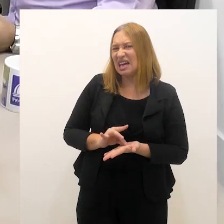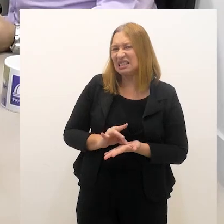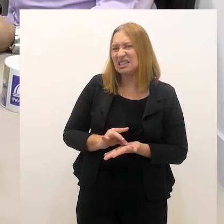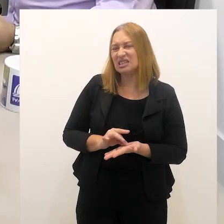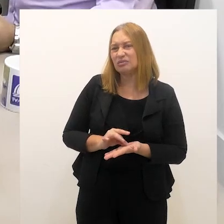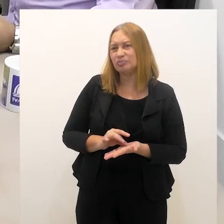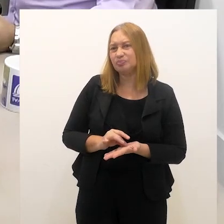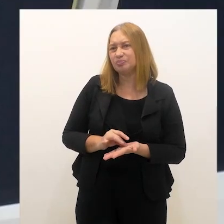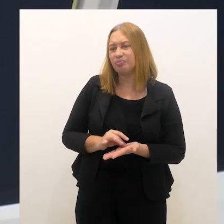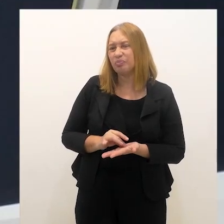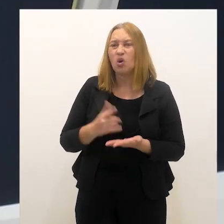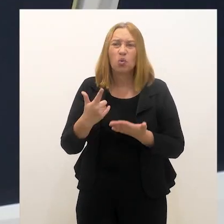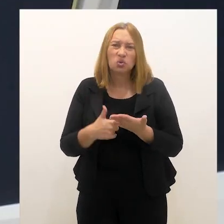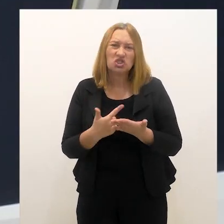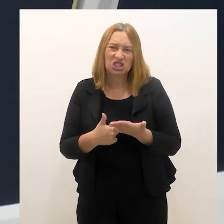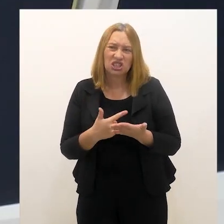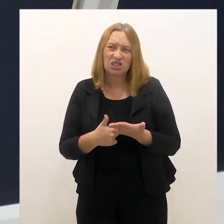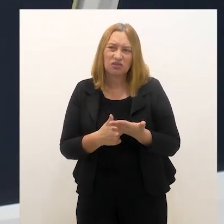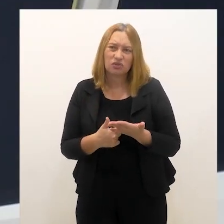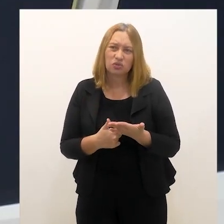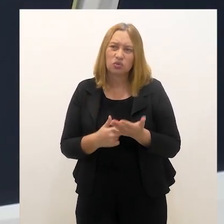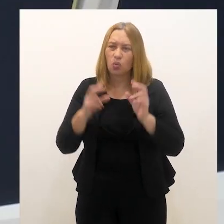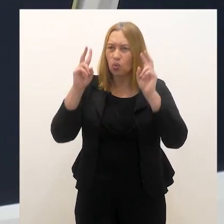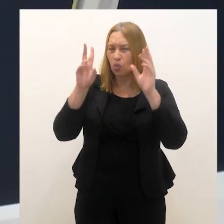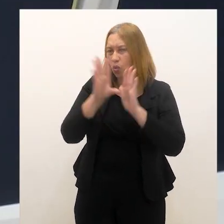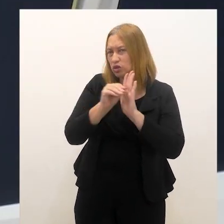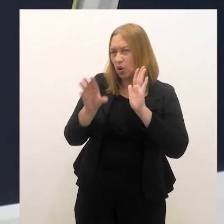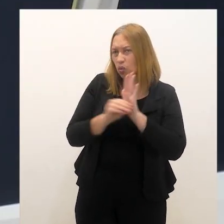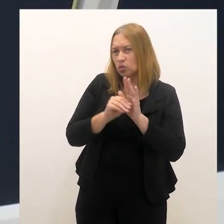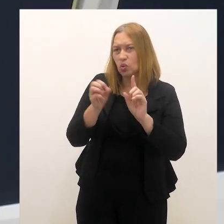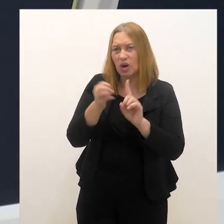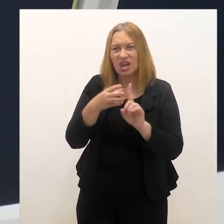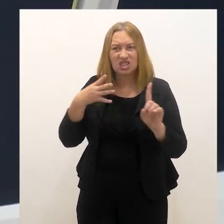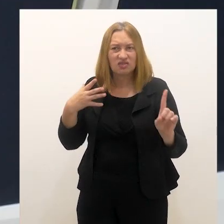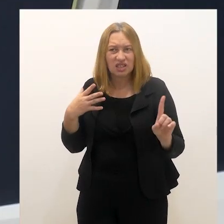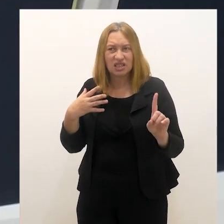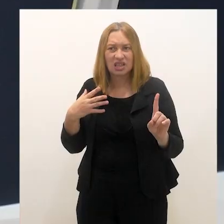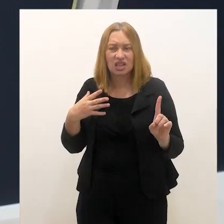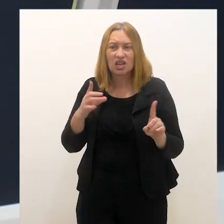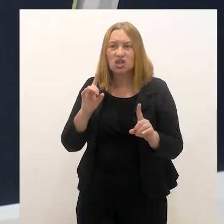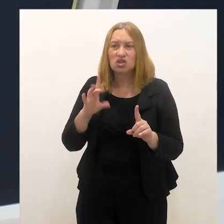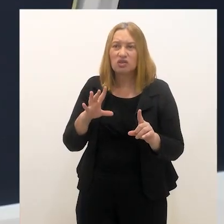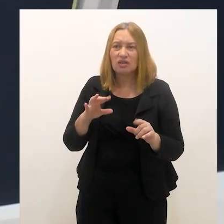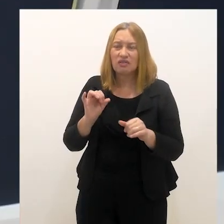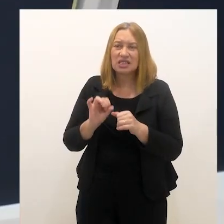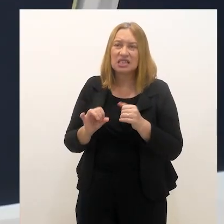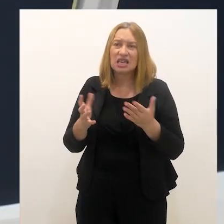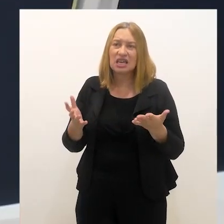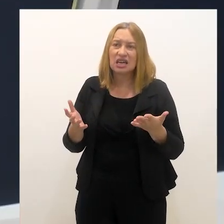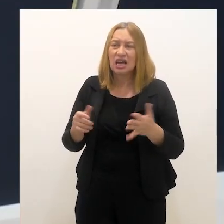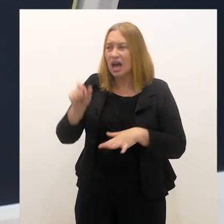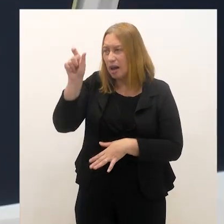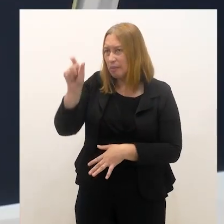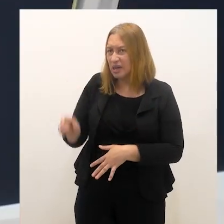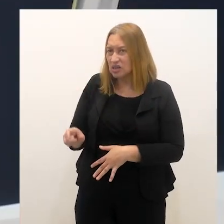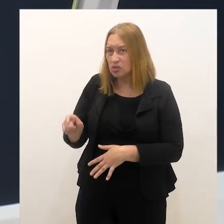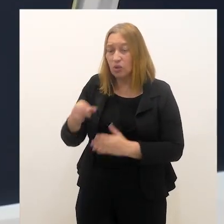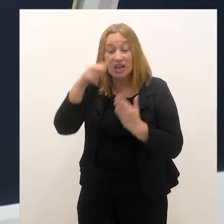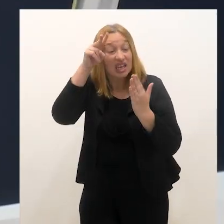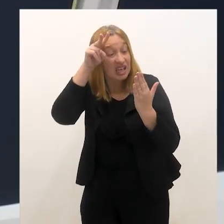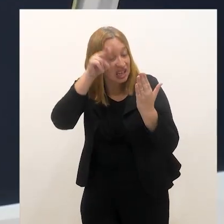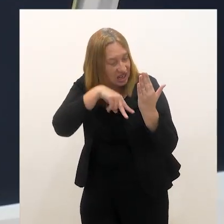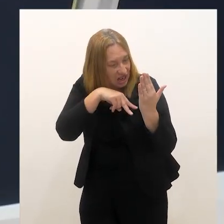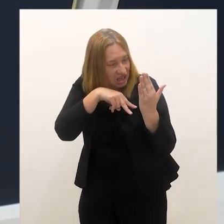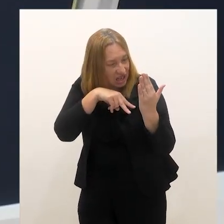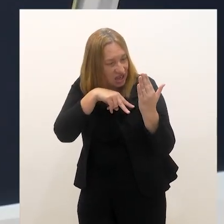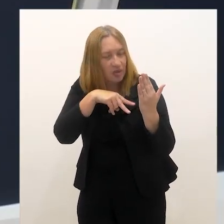verdade, os livros, né, com conteúdo LGBT só vai fazer com que a pessoa que